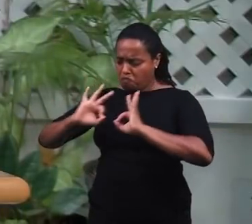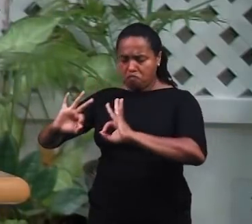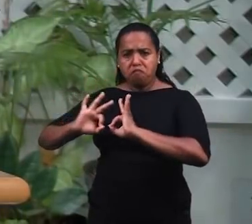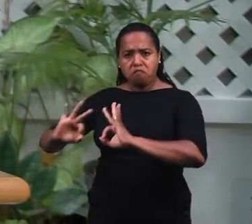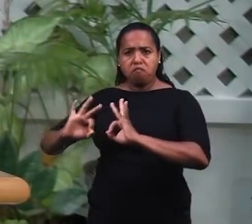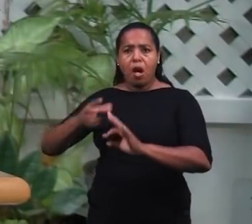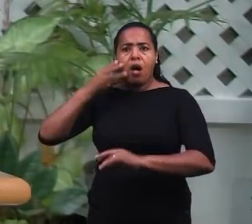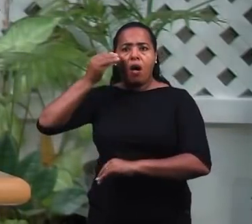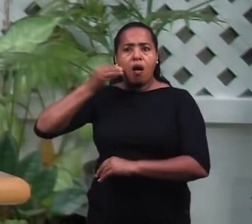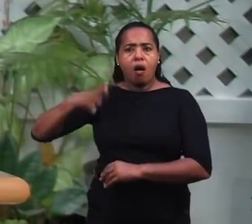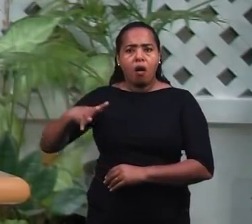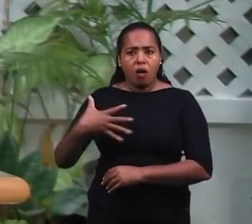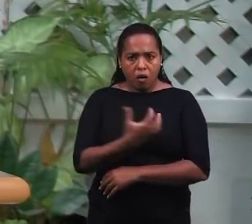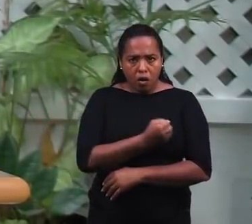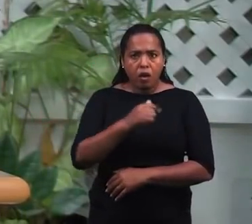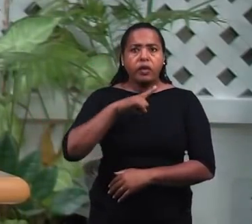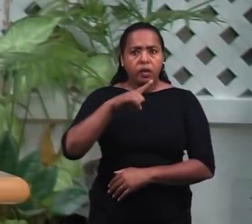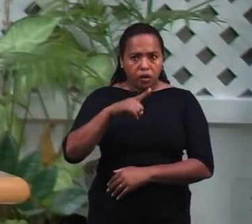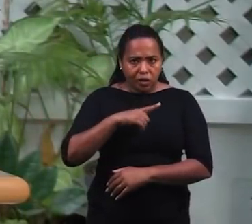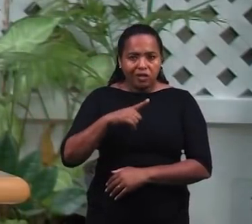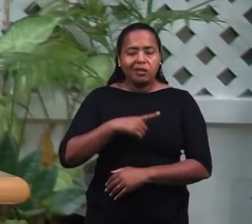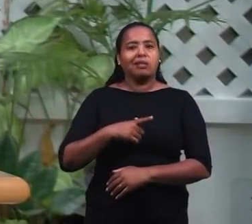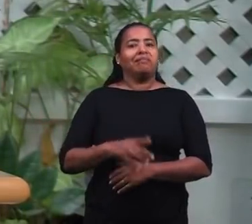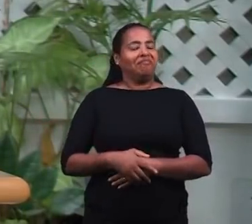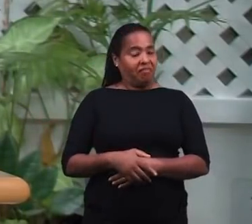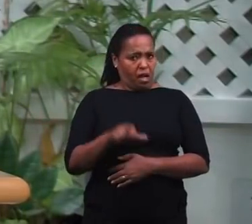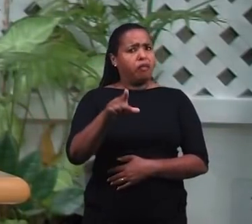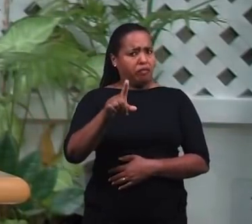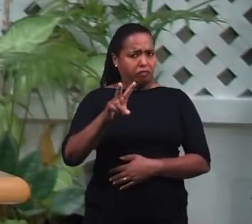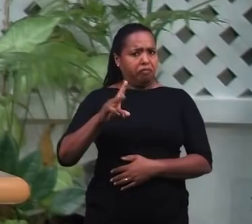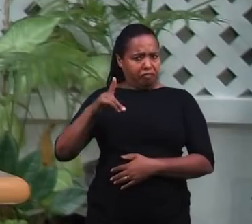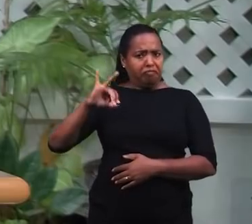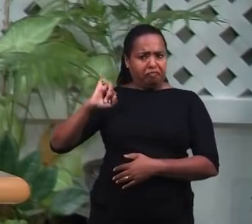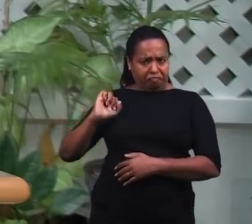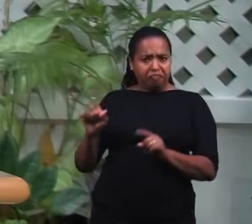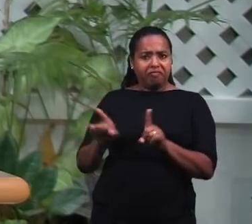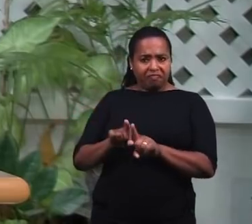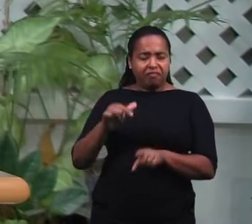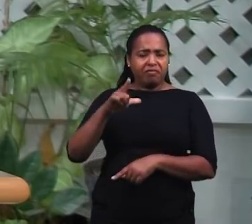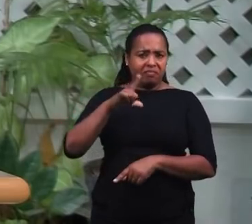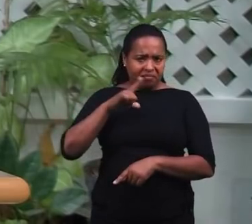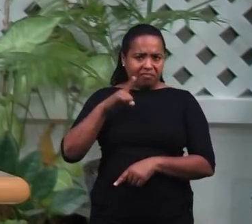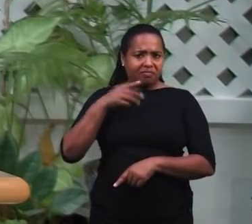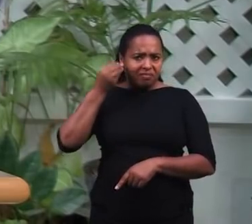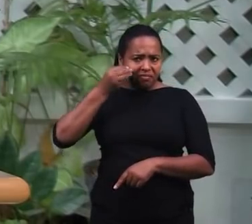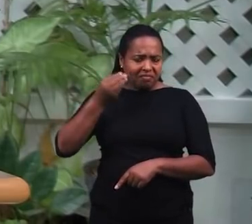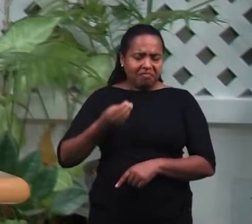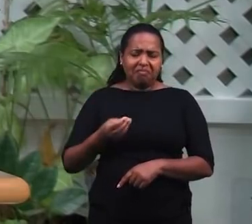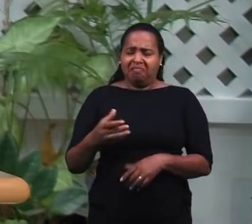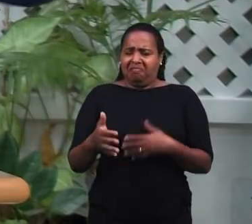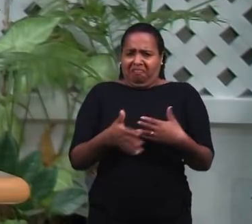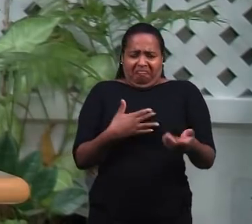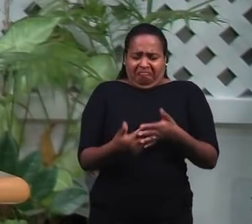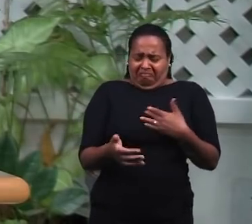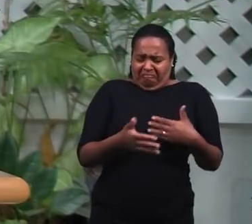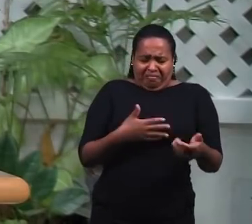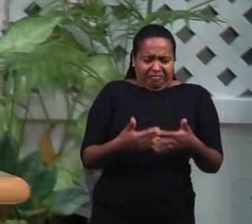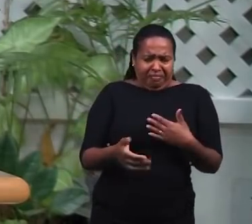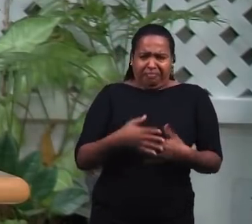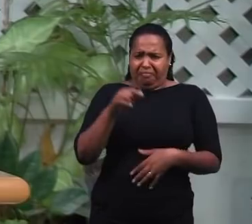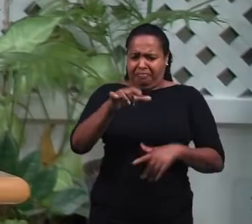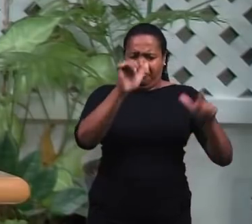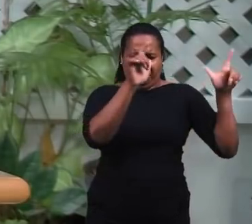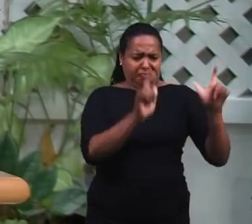àqueles que tiveram uma experiência de salvação. É isso aí. Um dia você teve essa experiência. Não importa onde você está, qual é a igreja, um